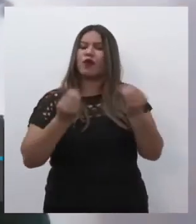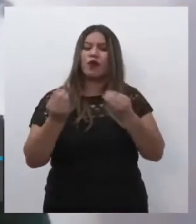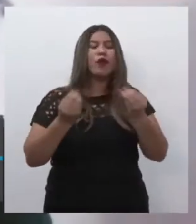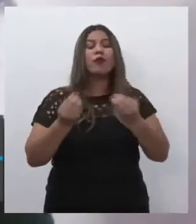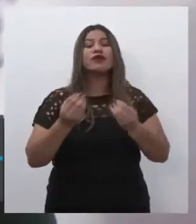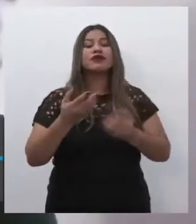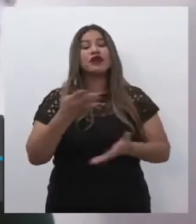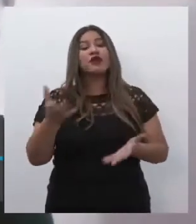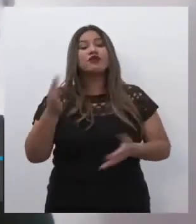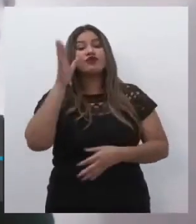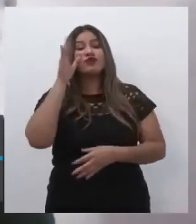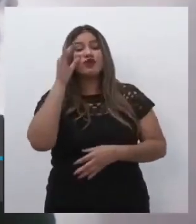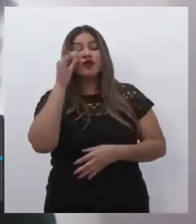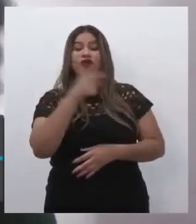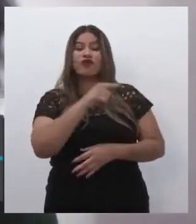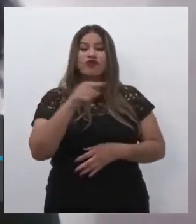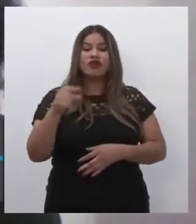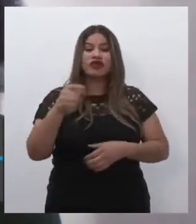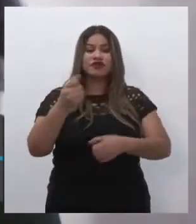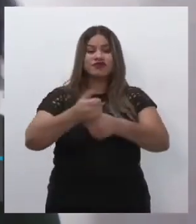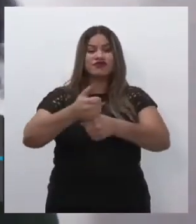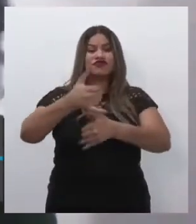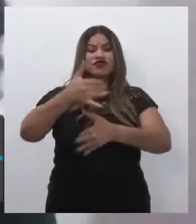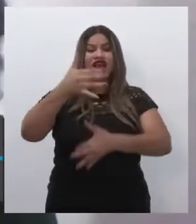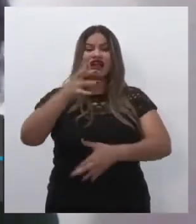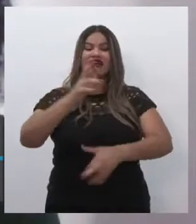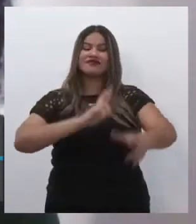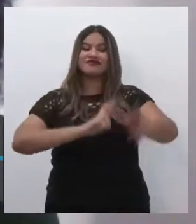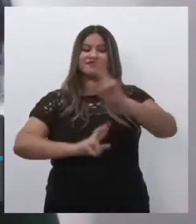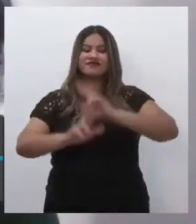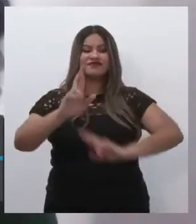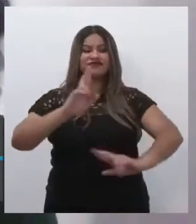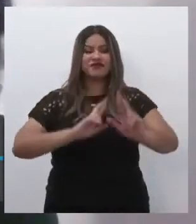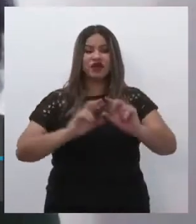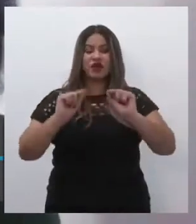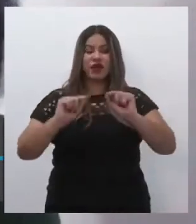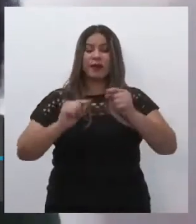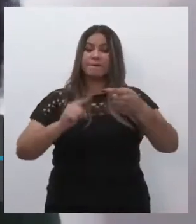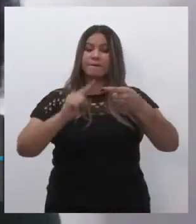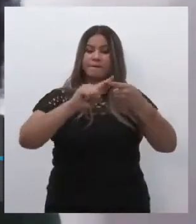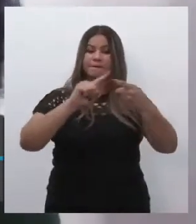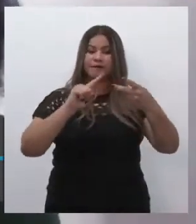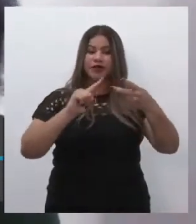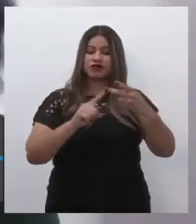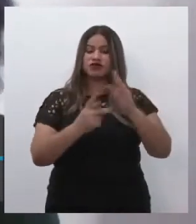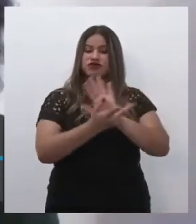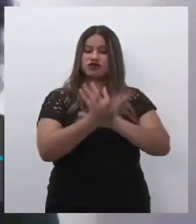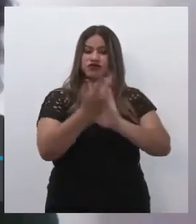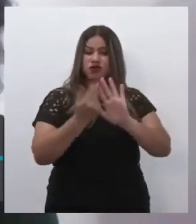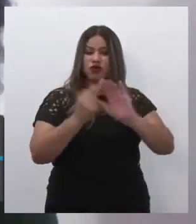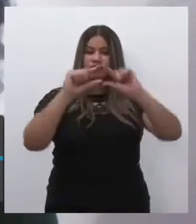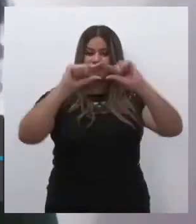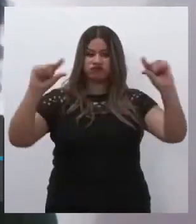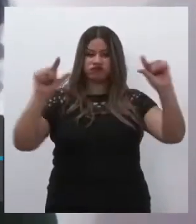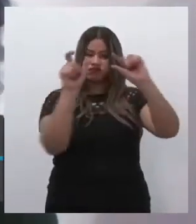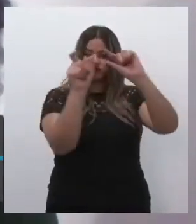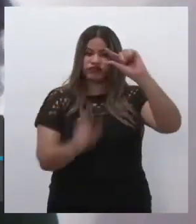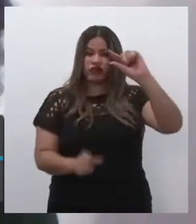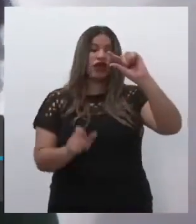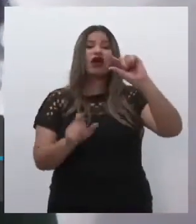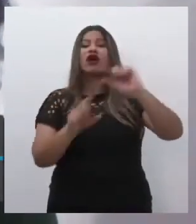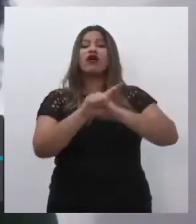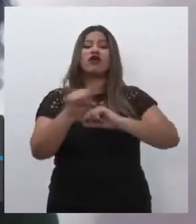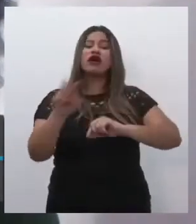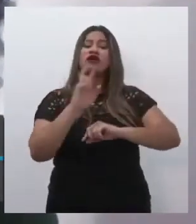de vocês vão colocar no chat, para a primeira e a segunda figura, o que que vocês falaram